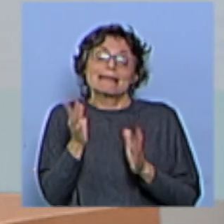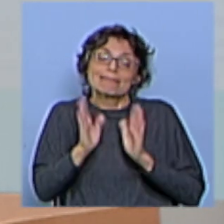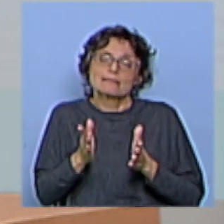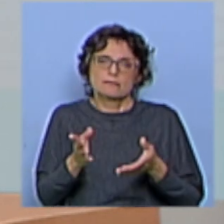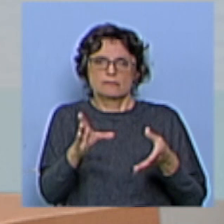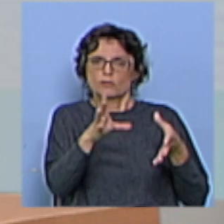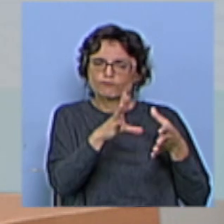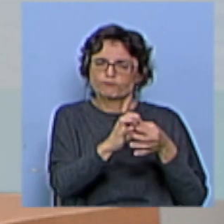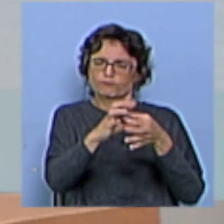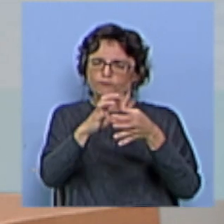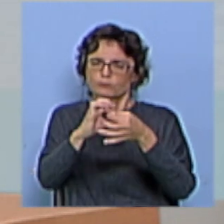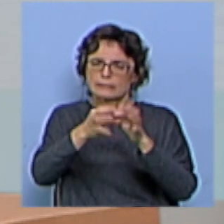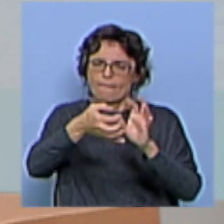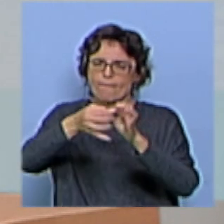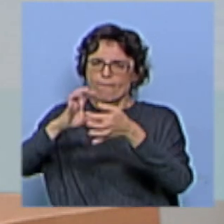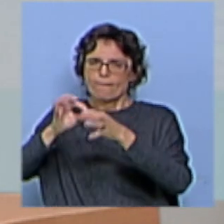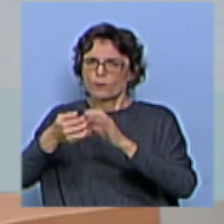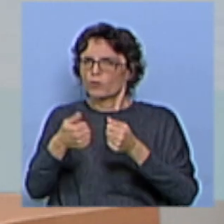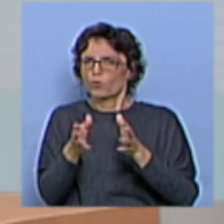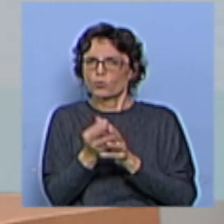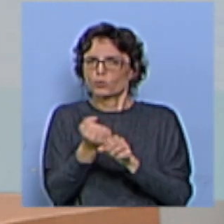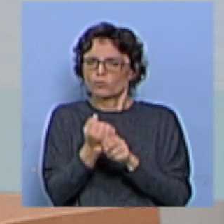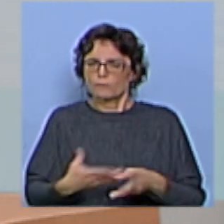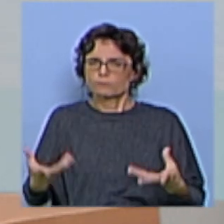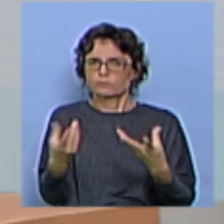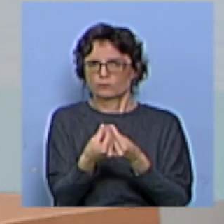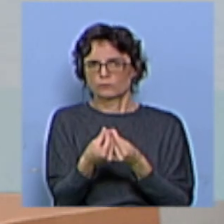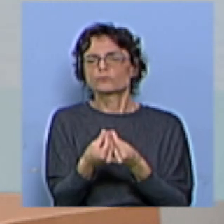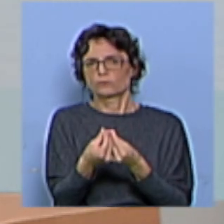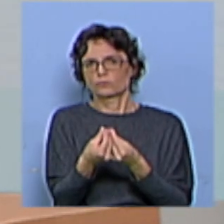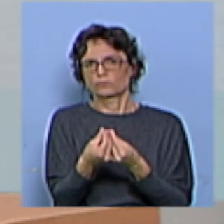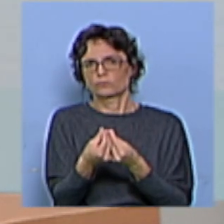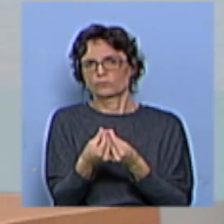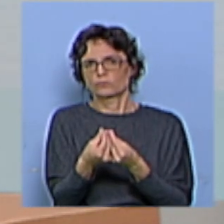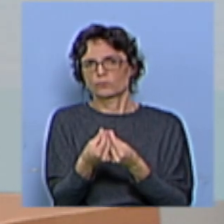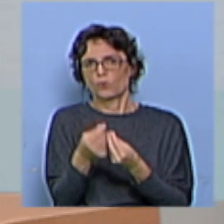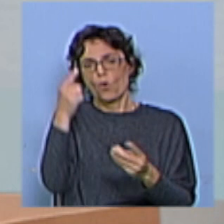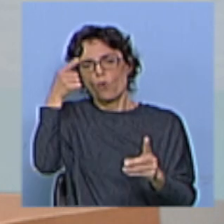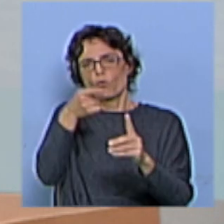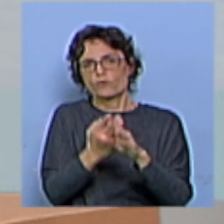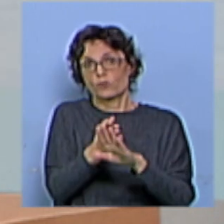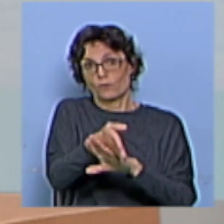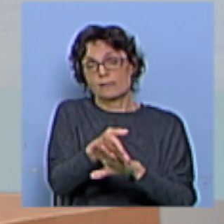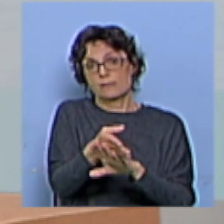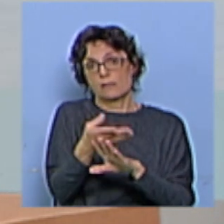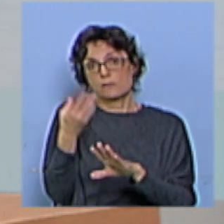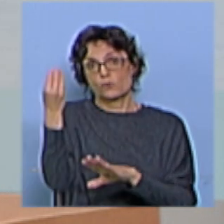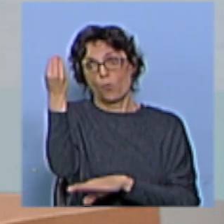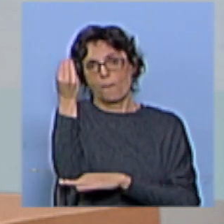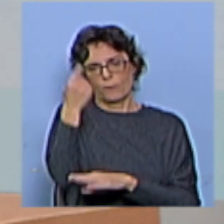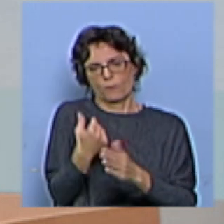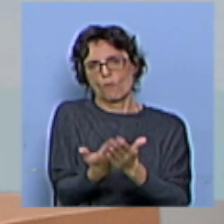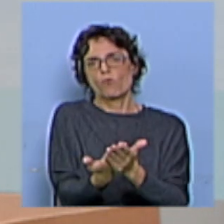ser reforçadas e esse acesso ao património e a resolução de alguns dos problemas que se